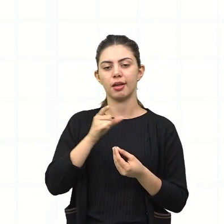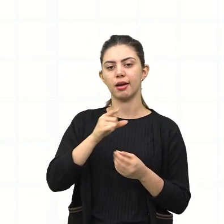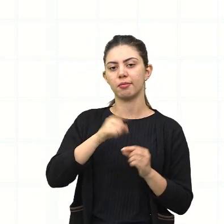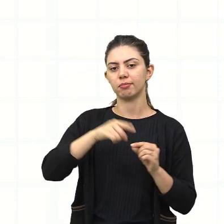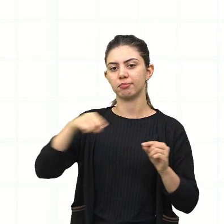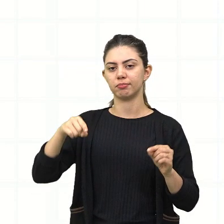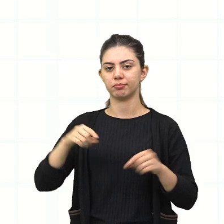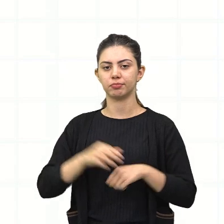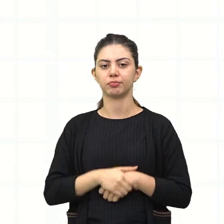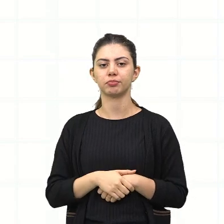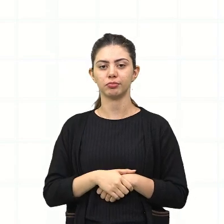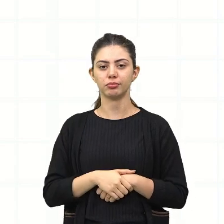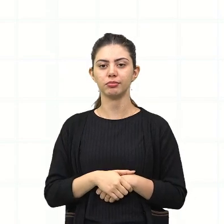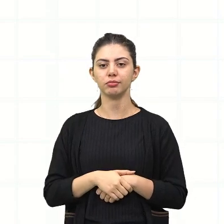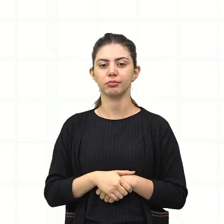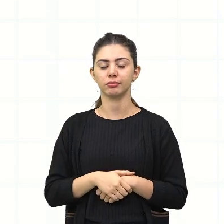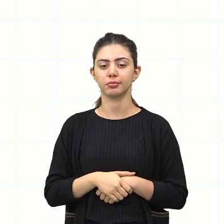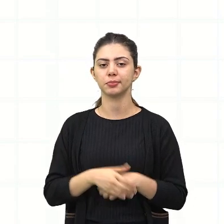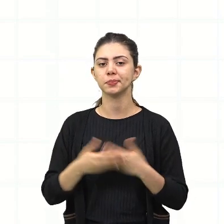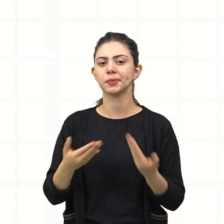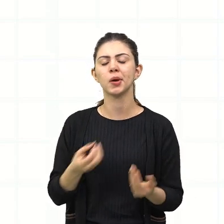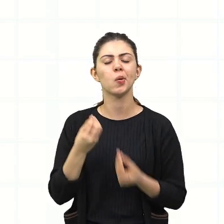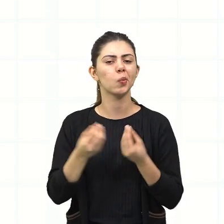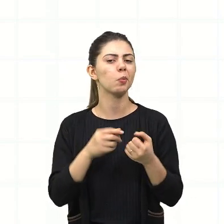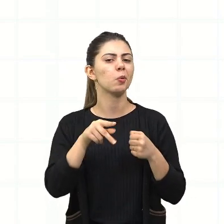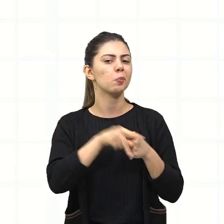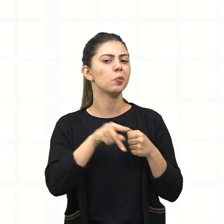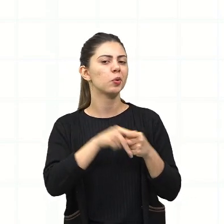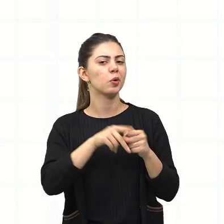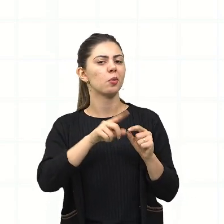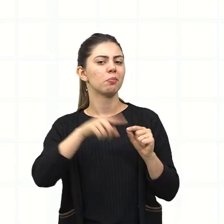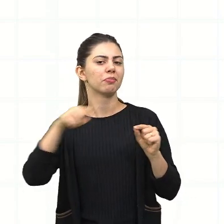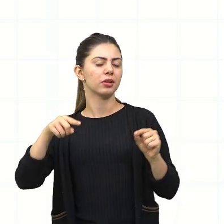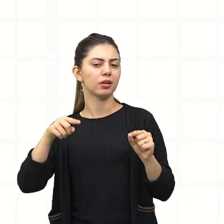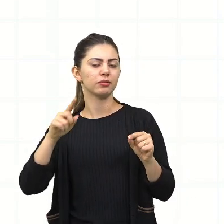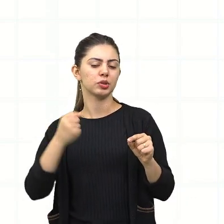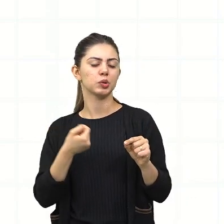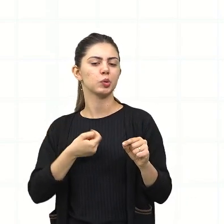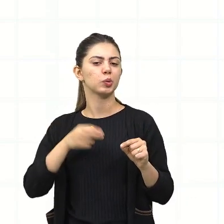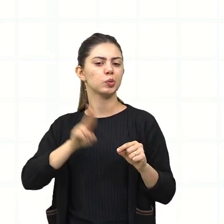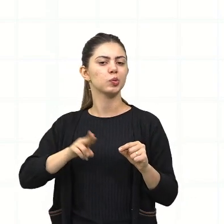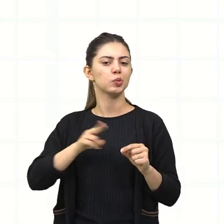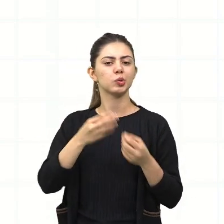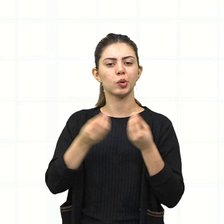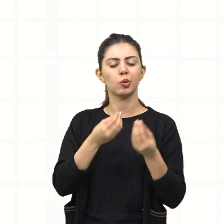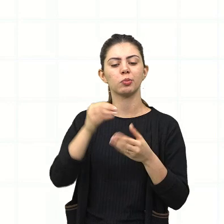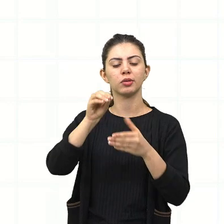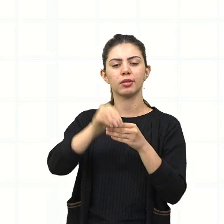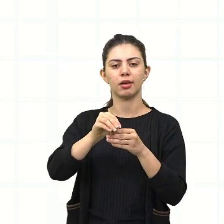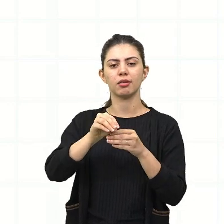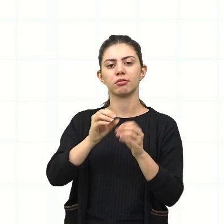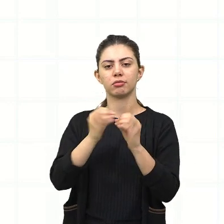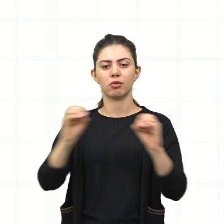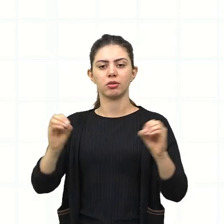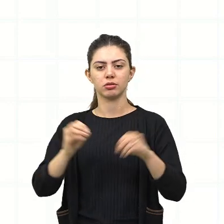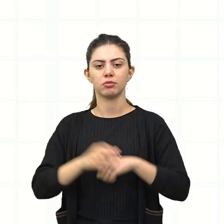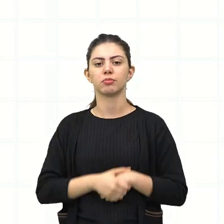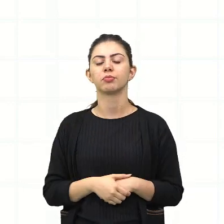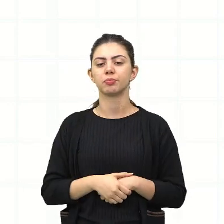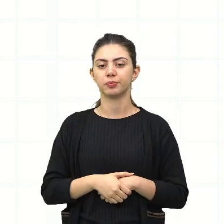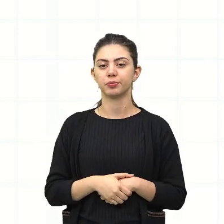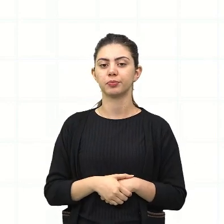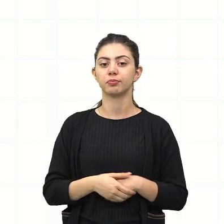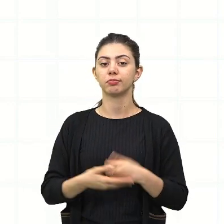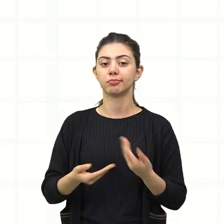perfeito? E como os pronomes relativos são usados? Os pronomes relativos são usados para evitar